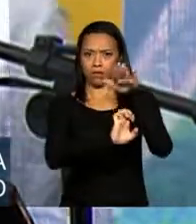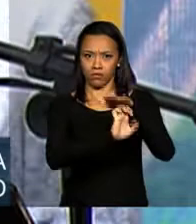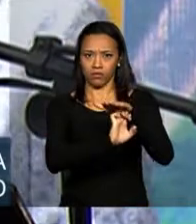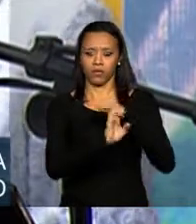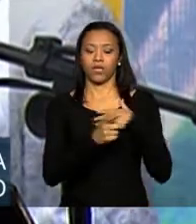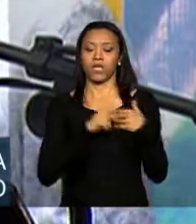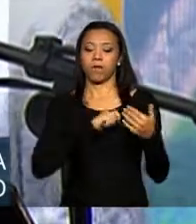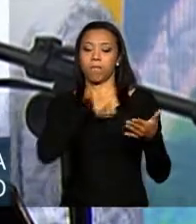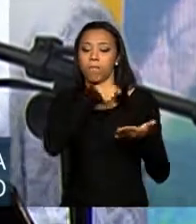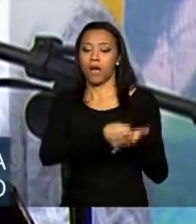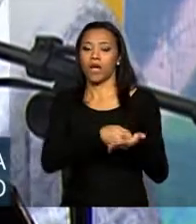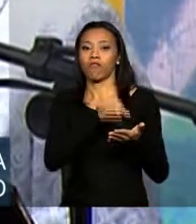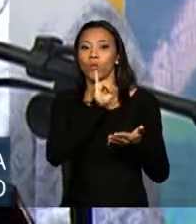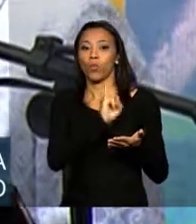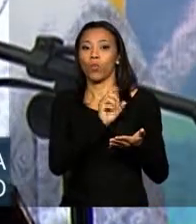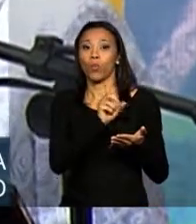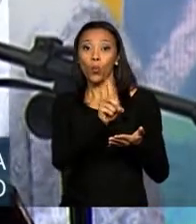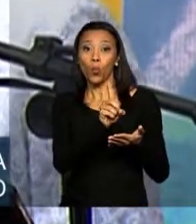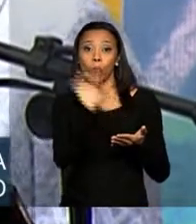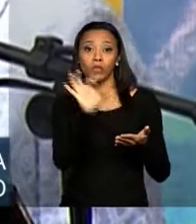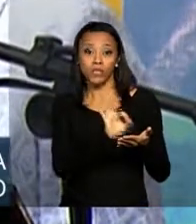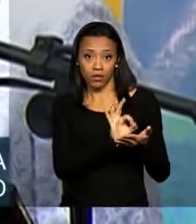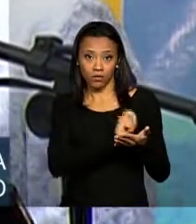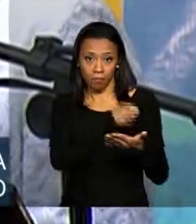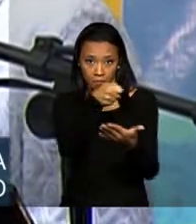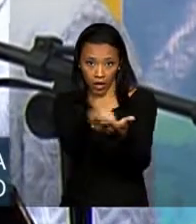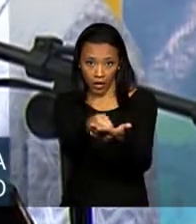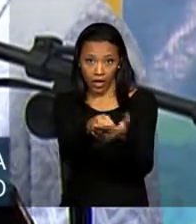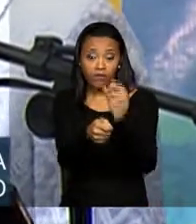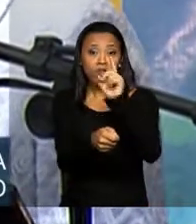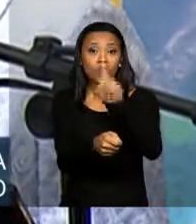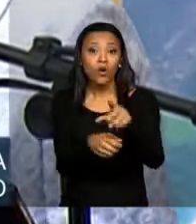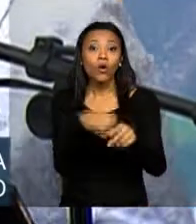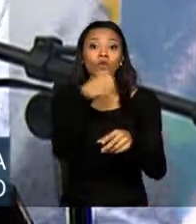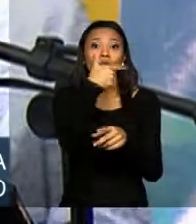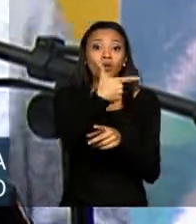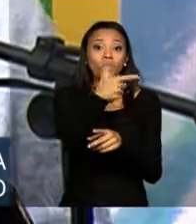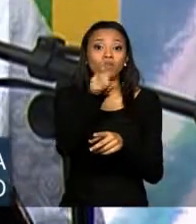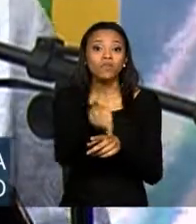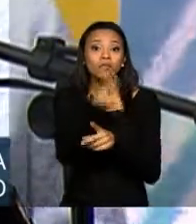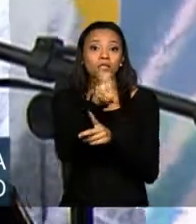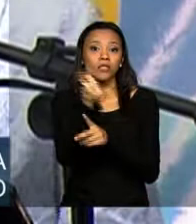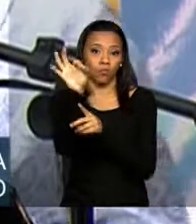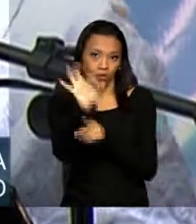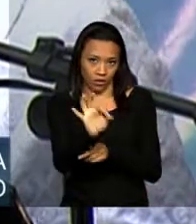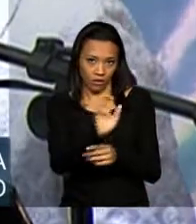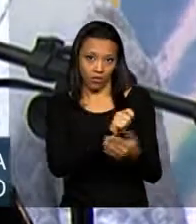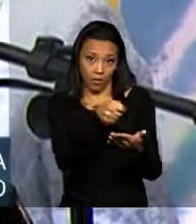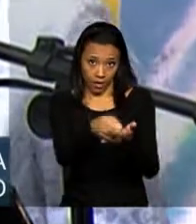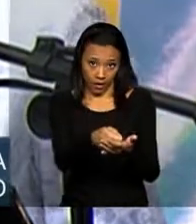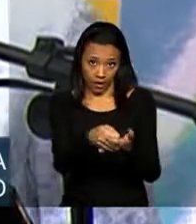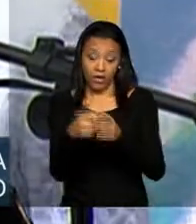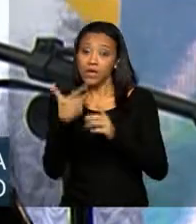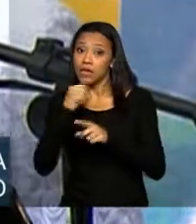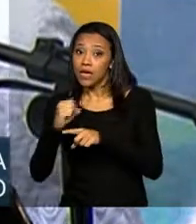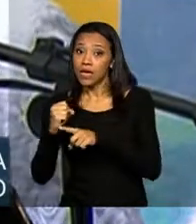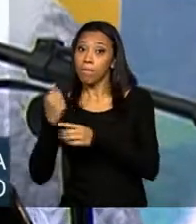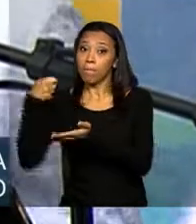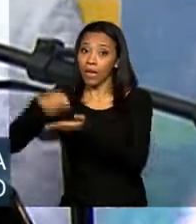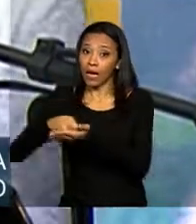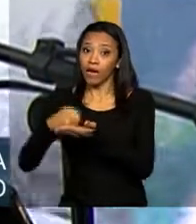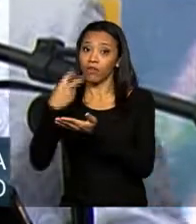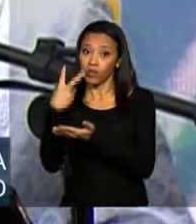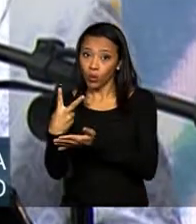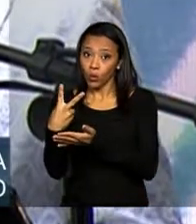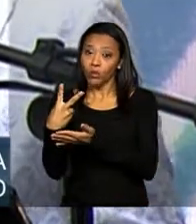que pagava um por cento vai pagar dois e meio que pagava dois vai pagar